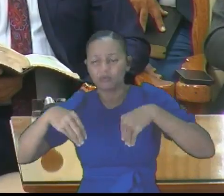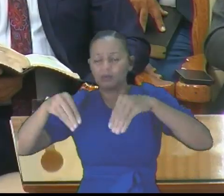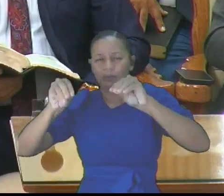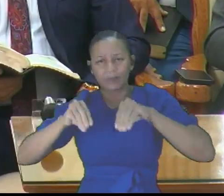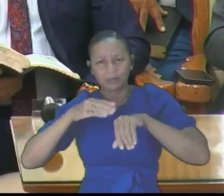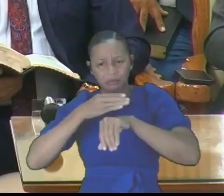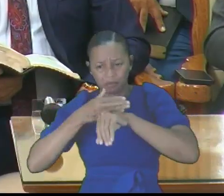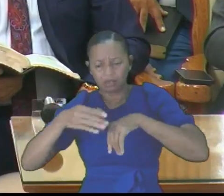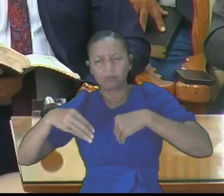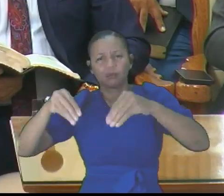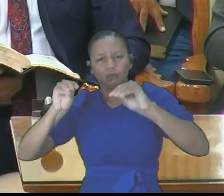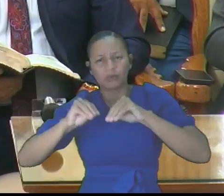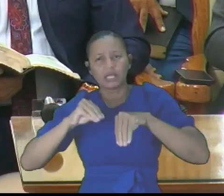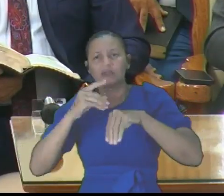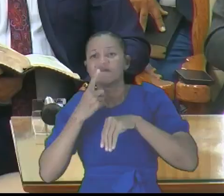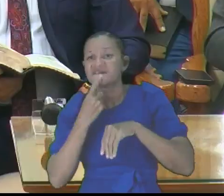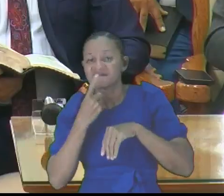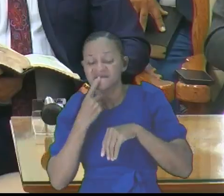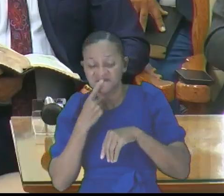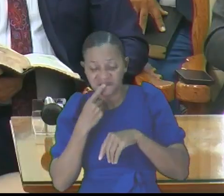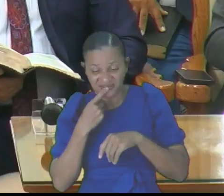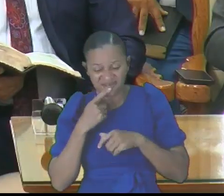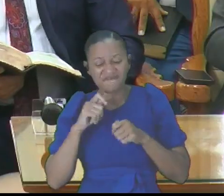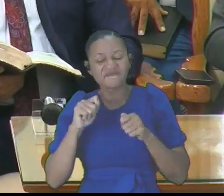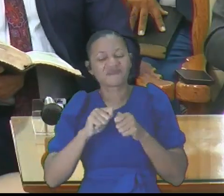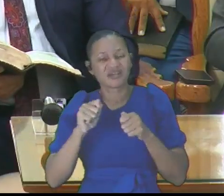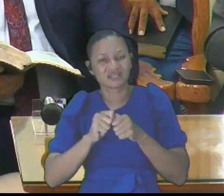vermelho, feito de lã de carneiro.